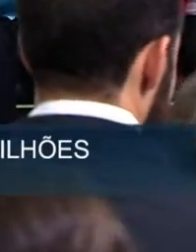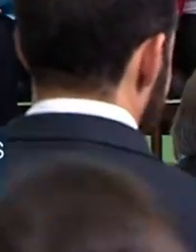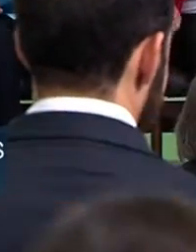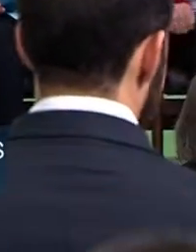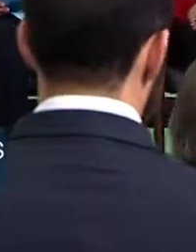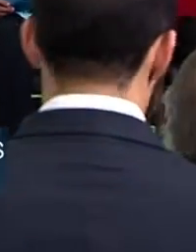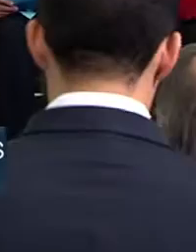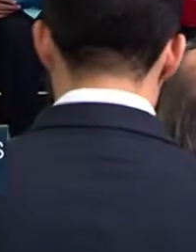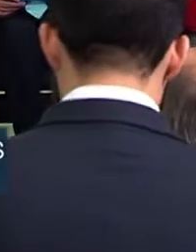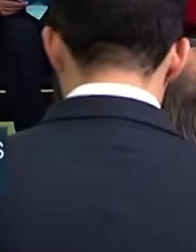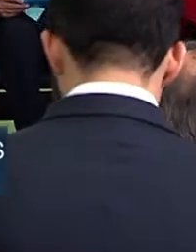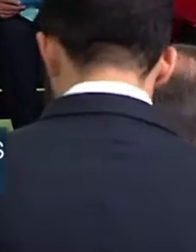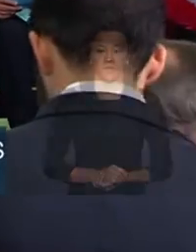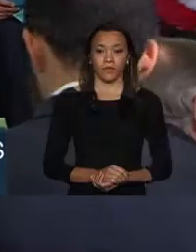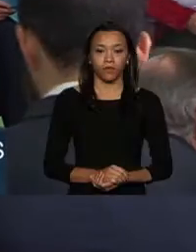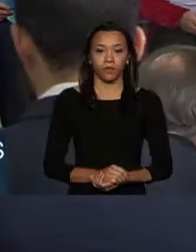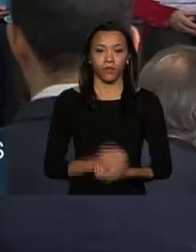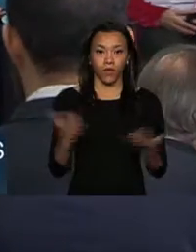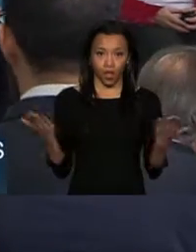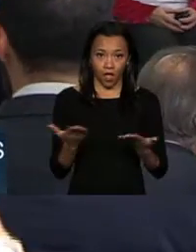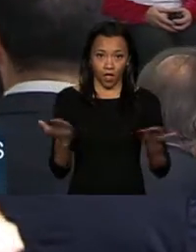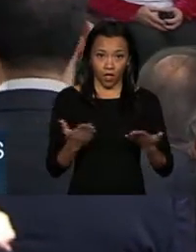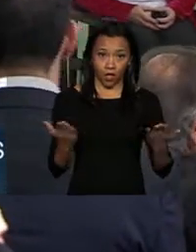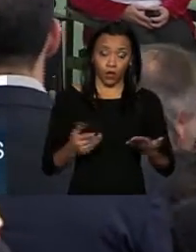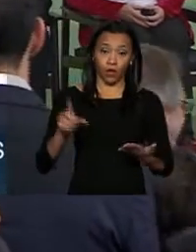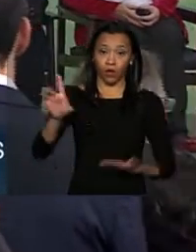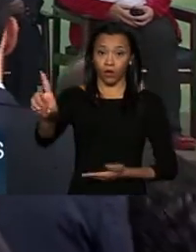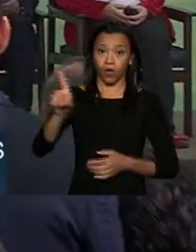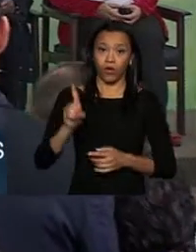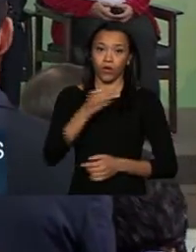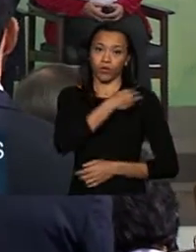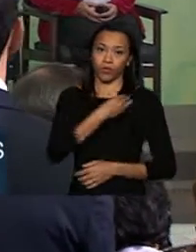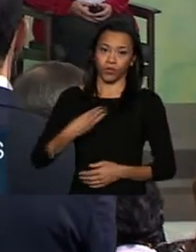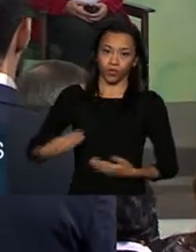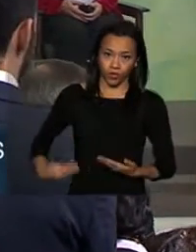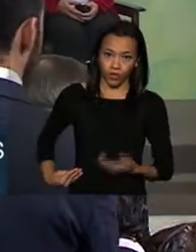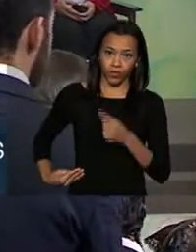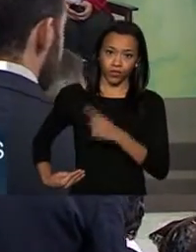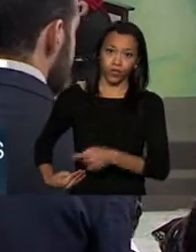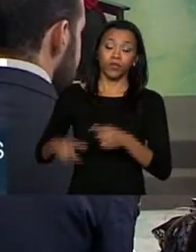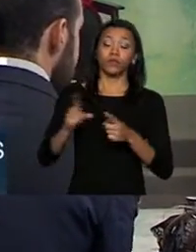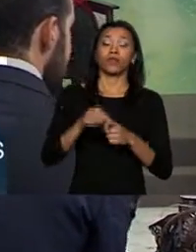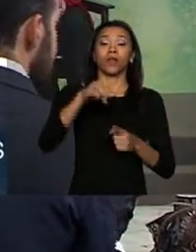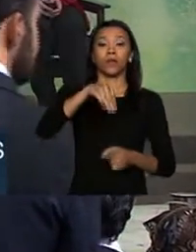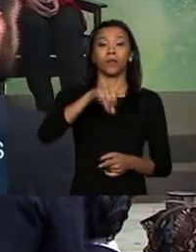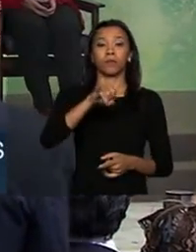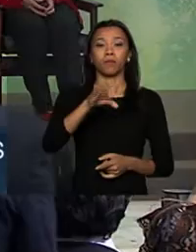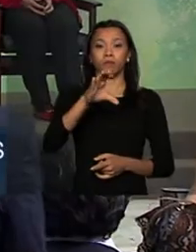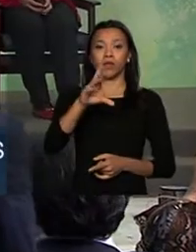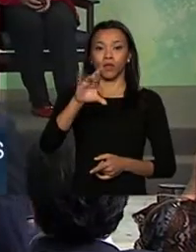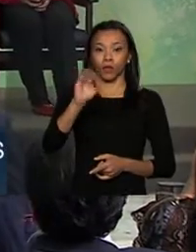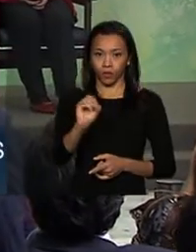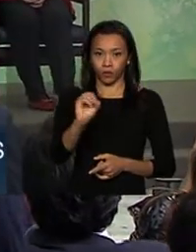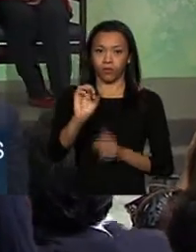Assistiremos em seguida à apresentação do ministro-chefe da Micro e Pequena Empresa, Guilherme Afif Domingos.